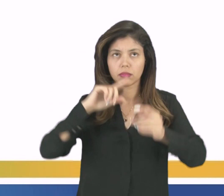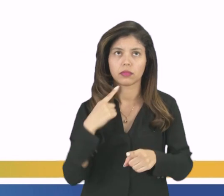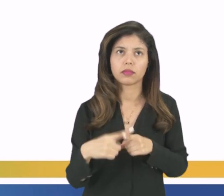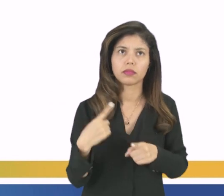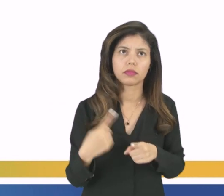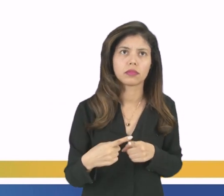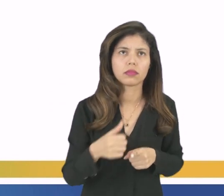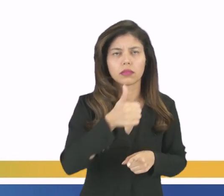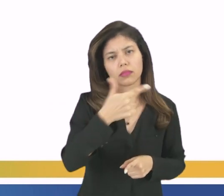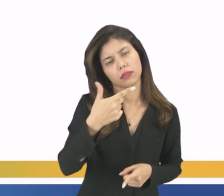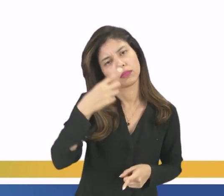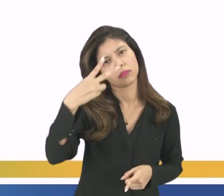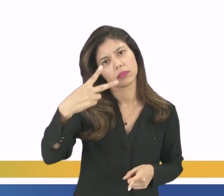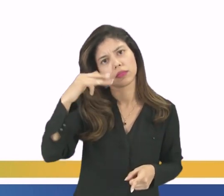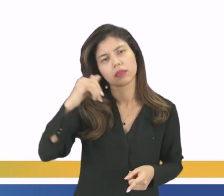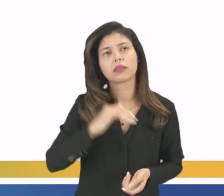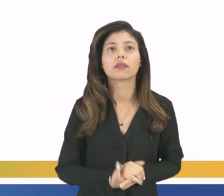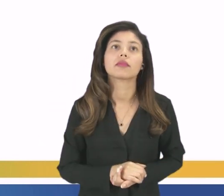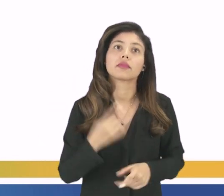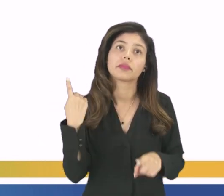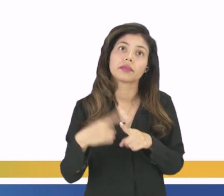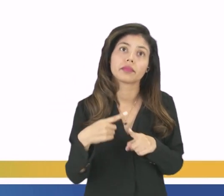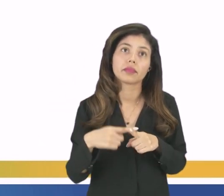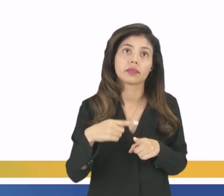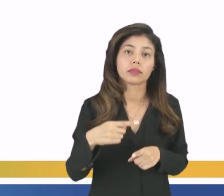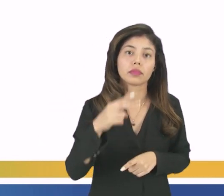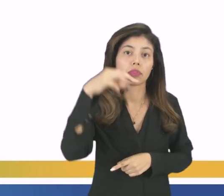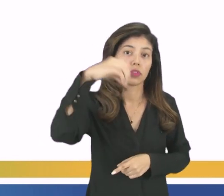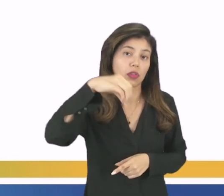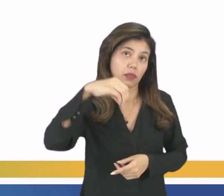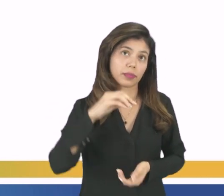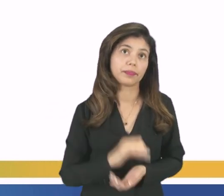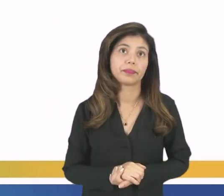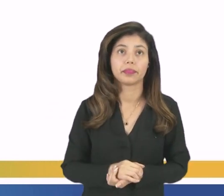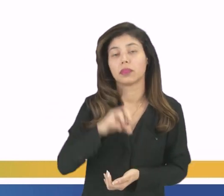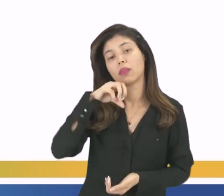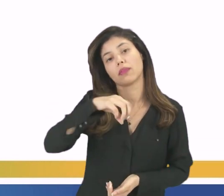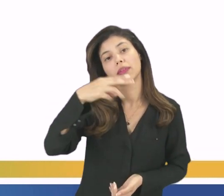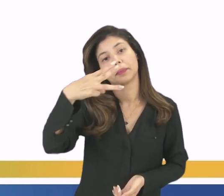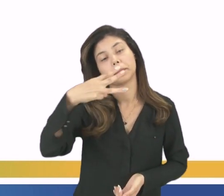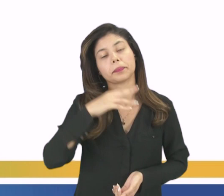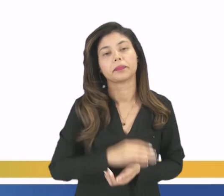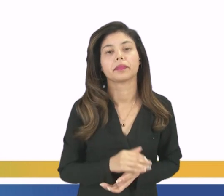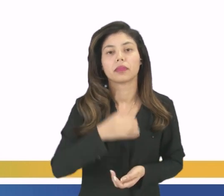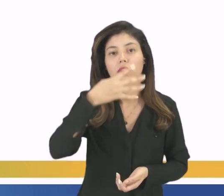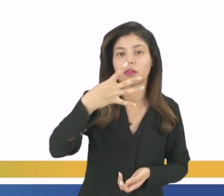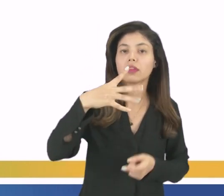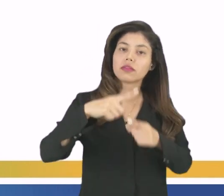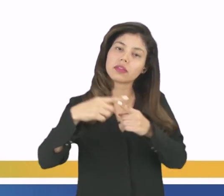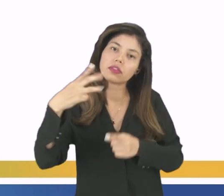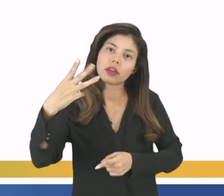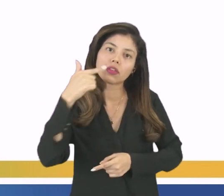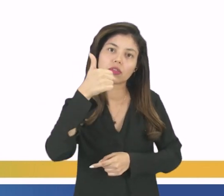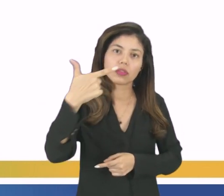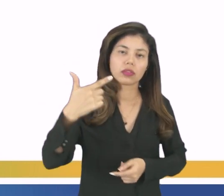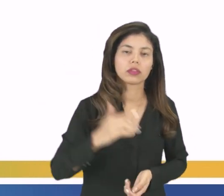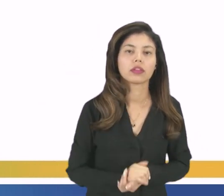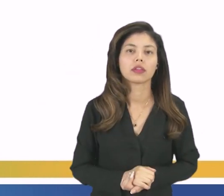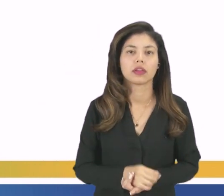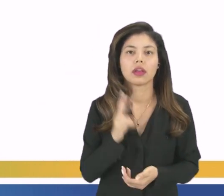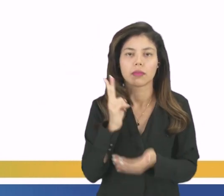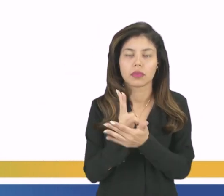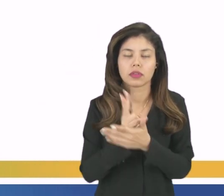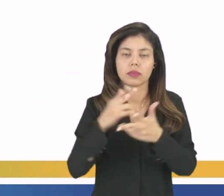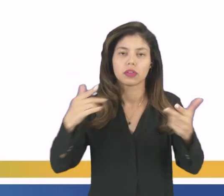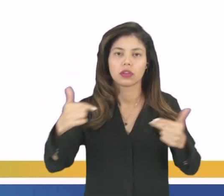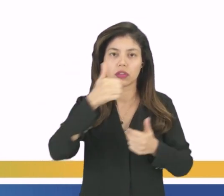por que que deu 12π? Raiz de 3 ao quadrado é raiz de 9, e a raiz de 9 é 3. 4 vezes 3, 12. Então, vai dar exatamente